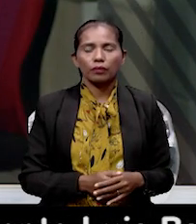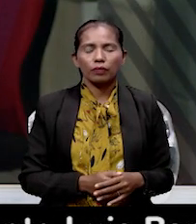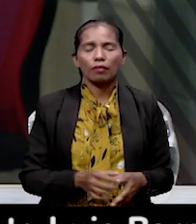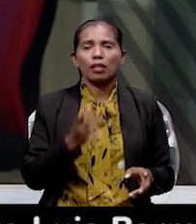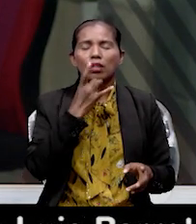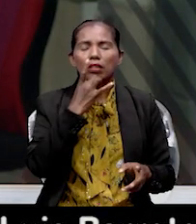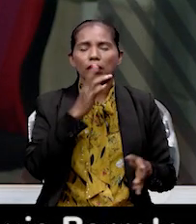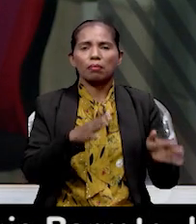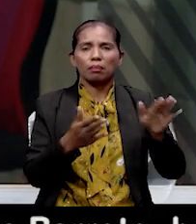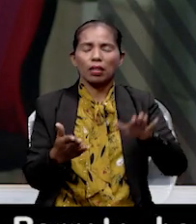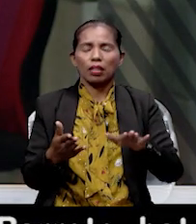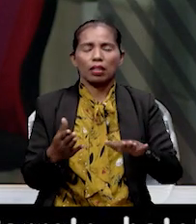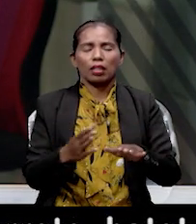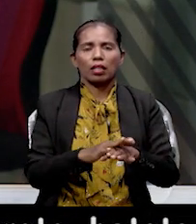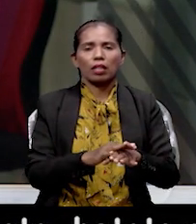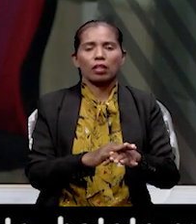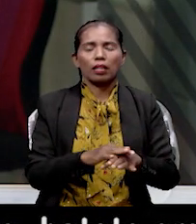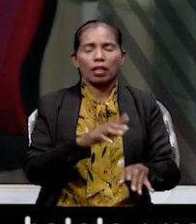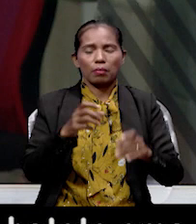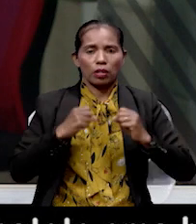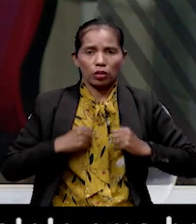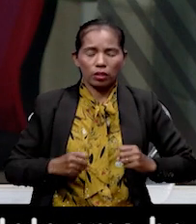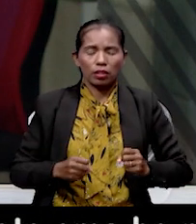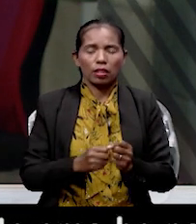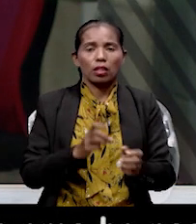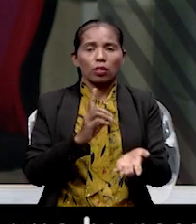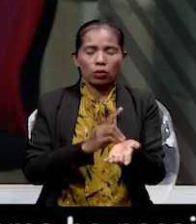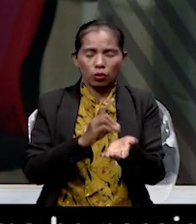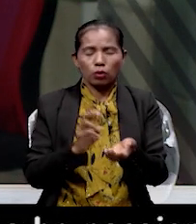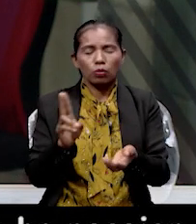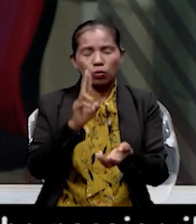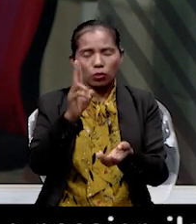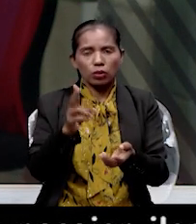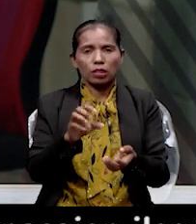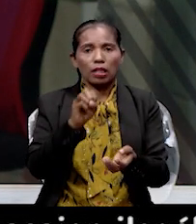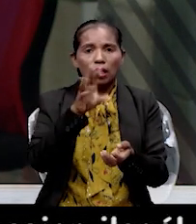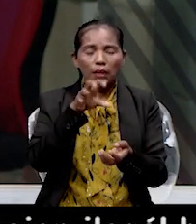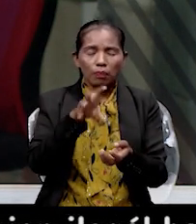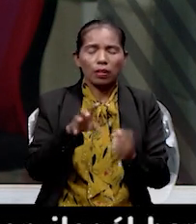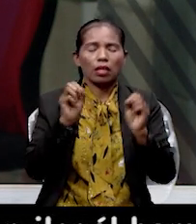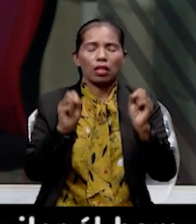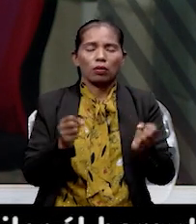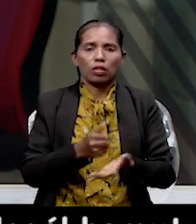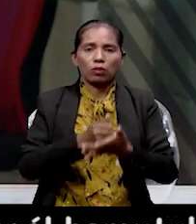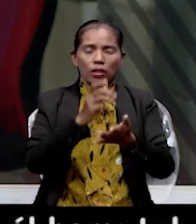Eletricidade mata lakan obriga pessoal saúde usa lâmpada telemóvel atende paciente.